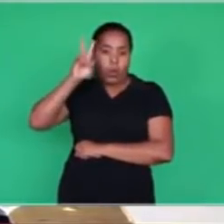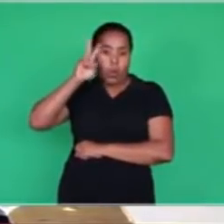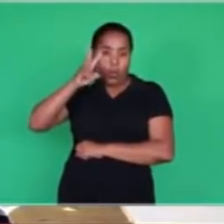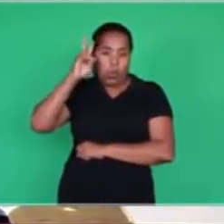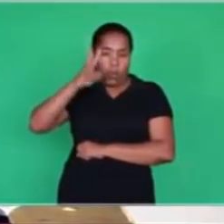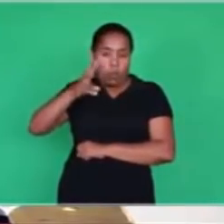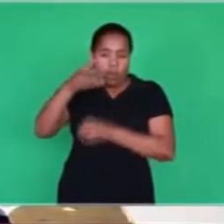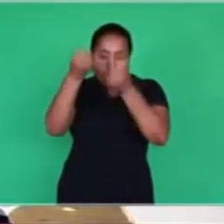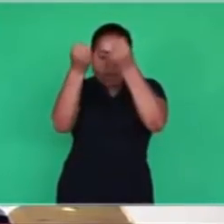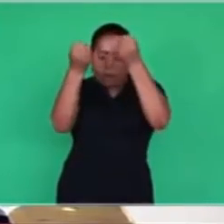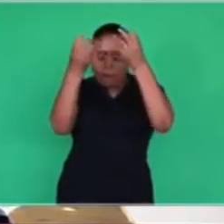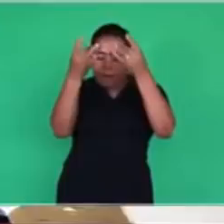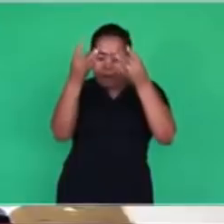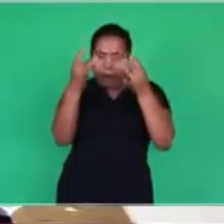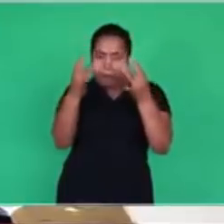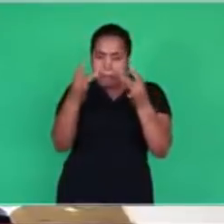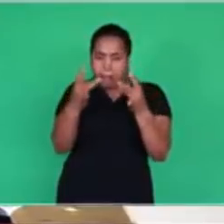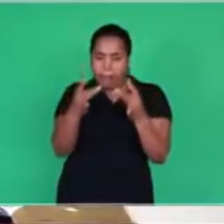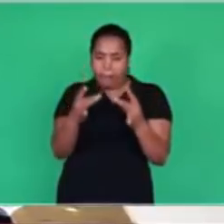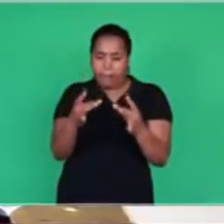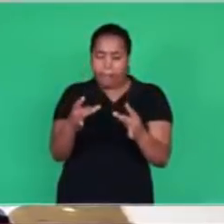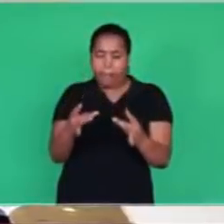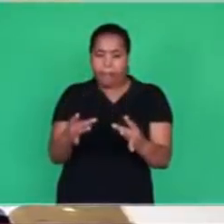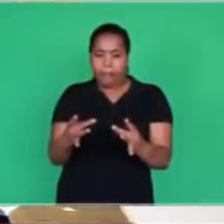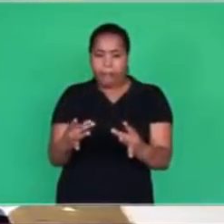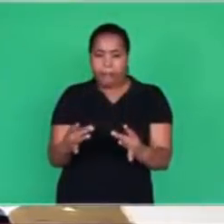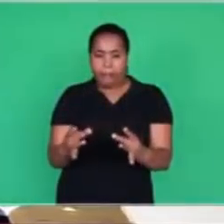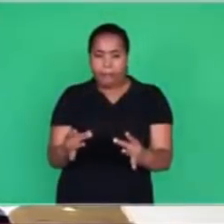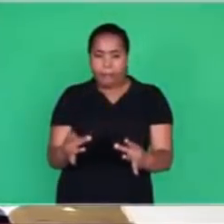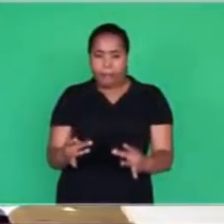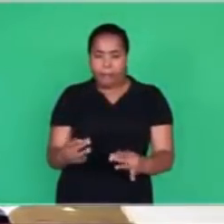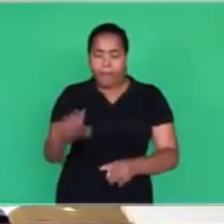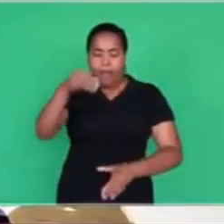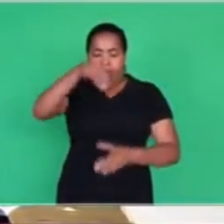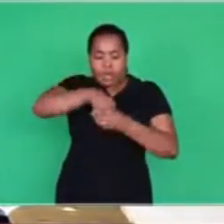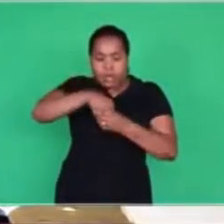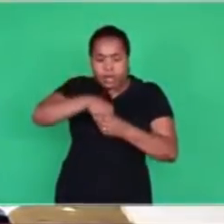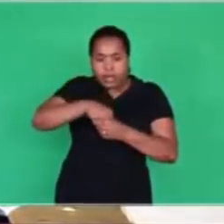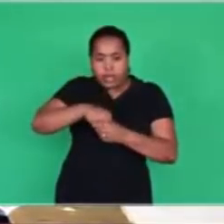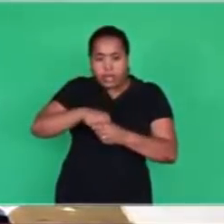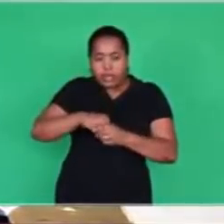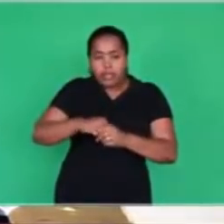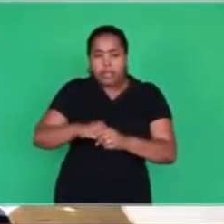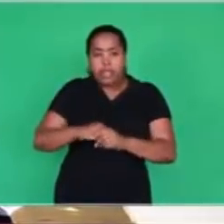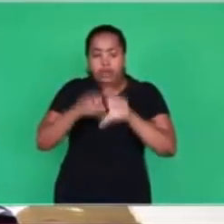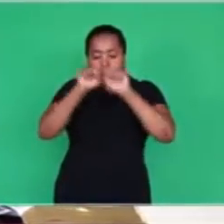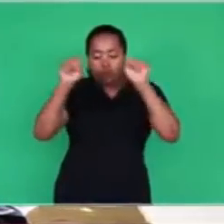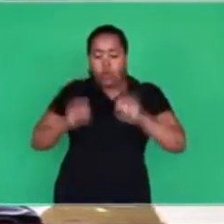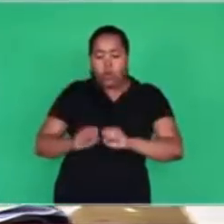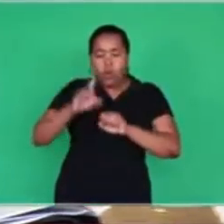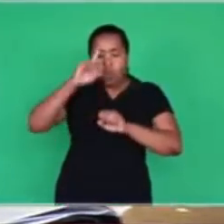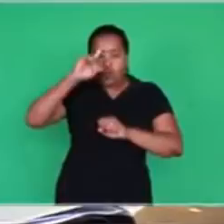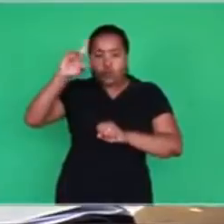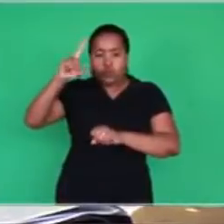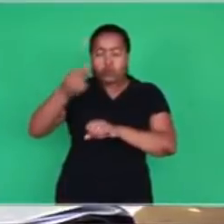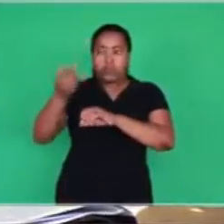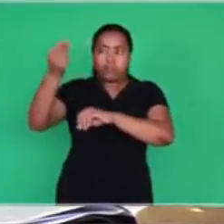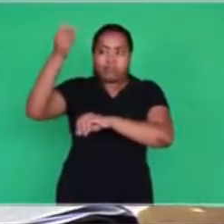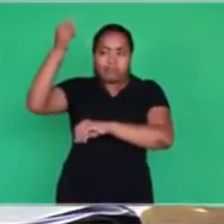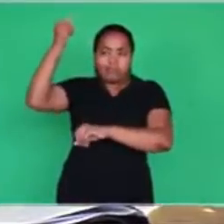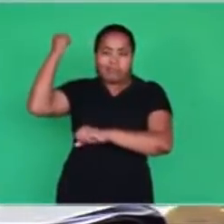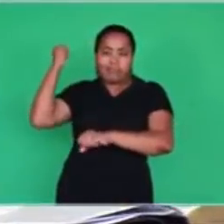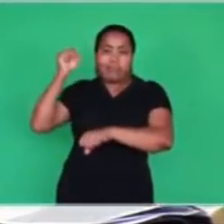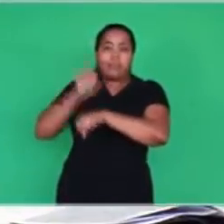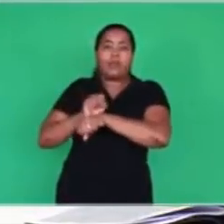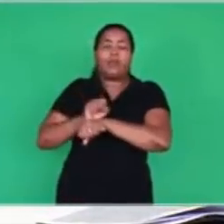recontada dentro de computação, de que há um dia perdido no espaço. Foi o dia de Josué.